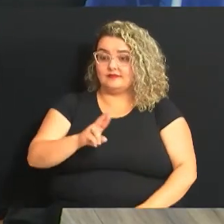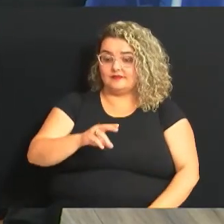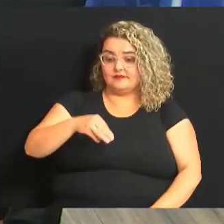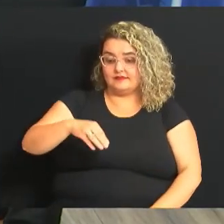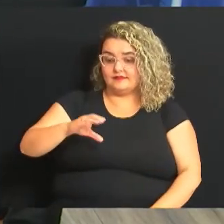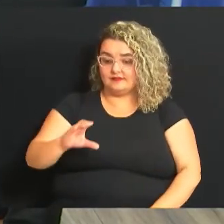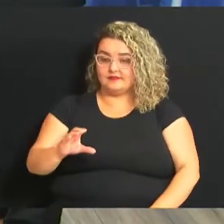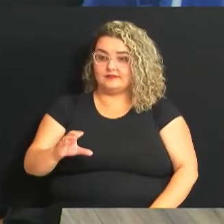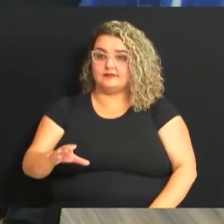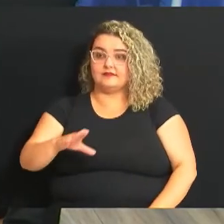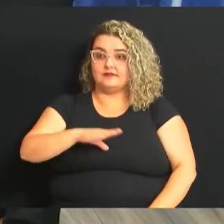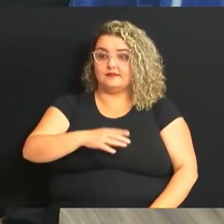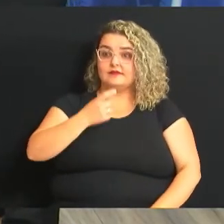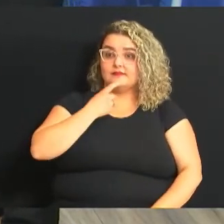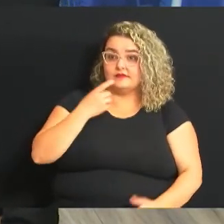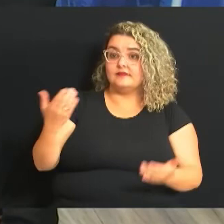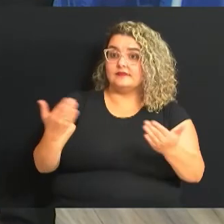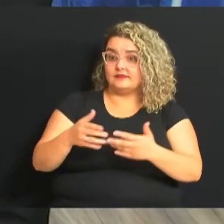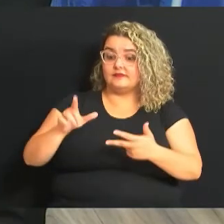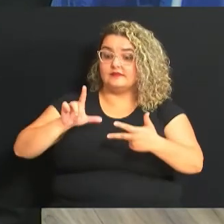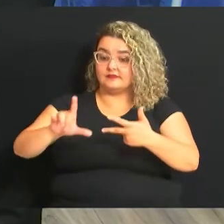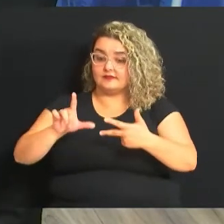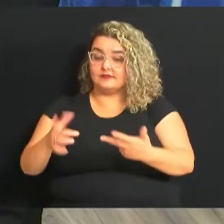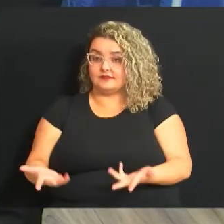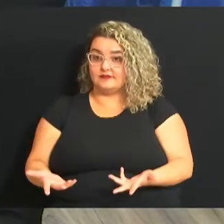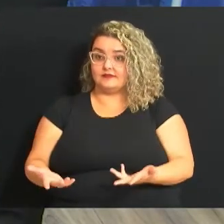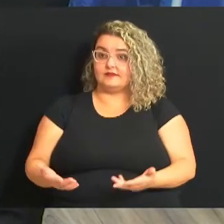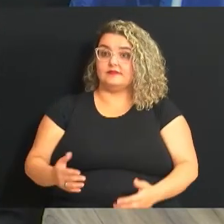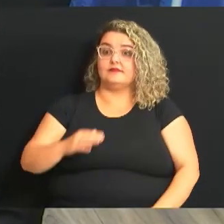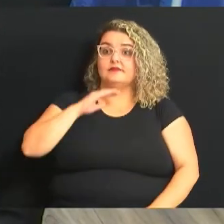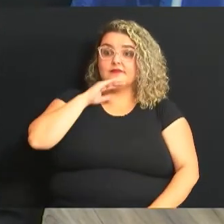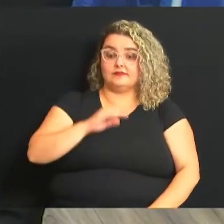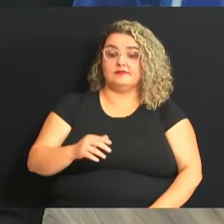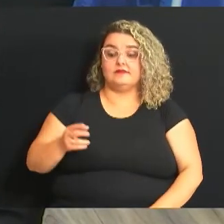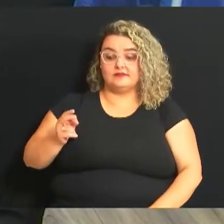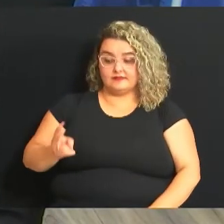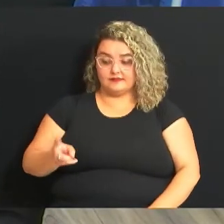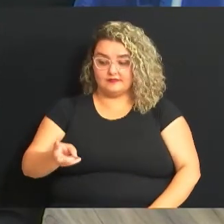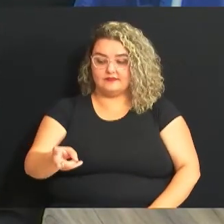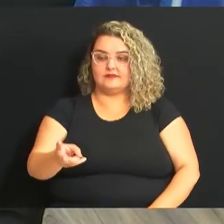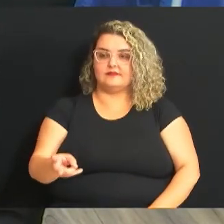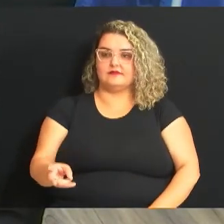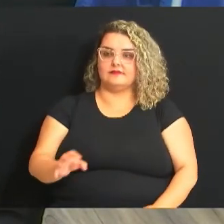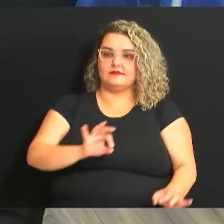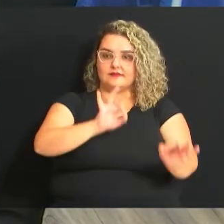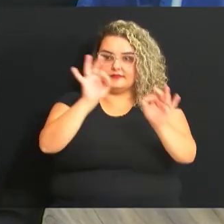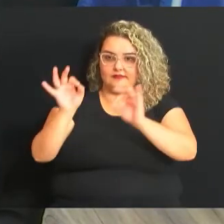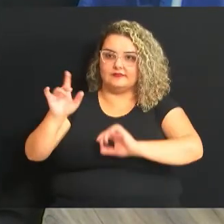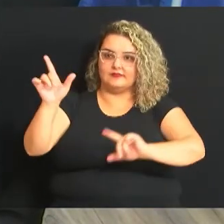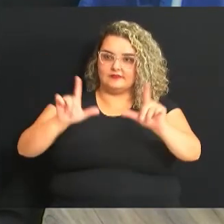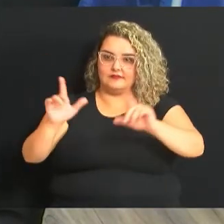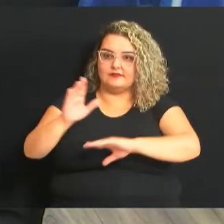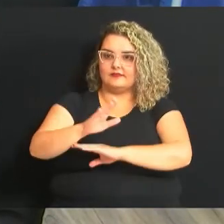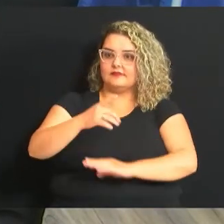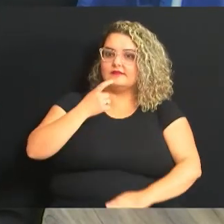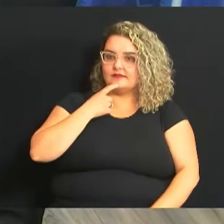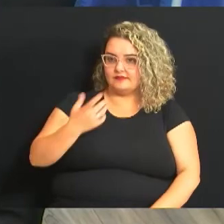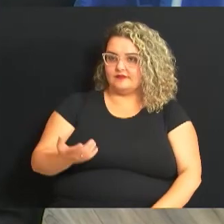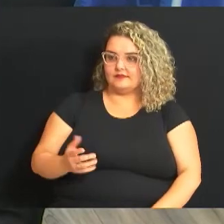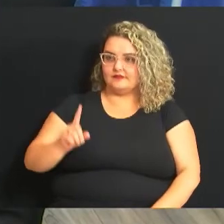dessa feita a toda a minha família, quero agradecer aos meus pais, que me legaram também a vida,